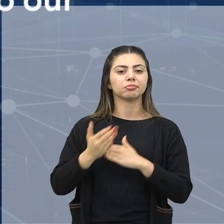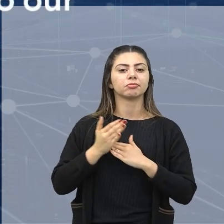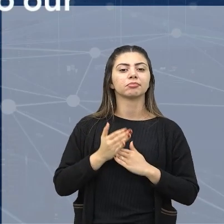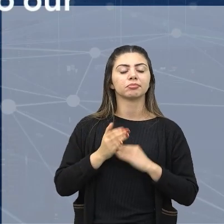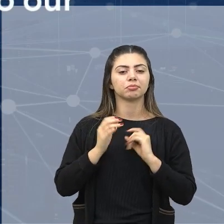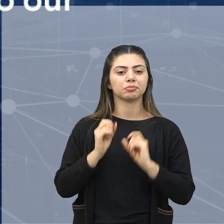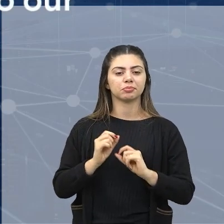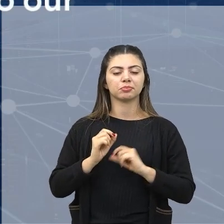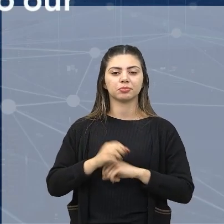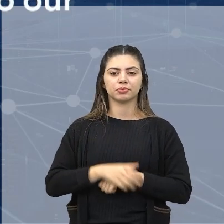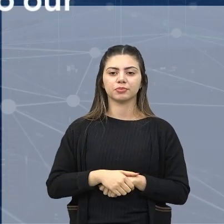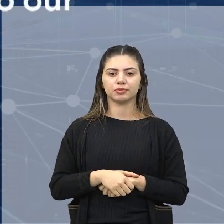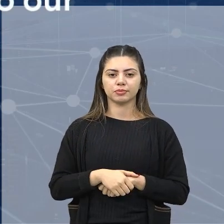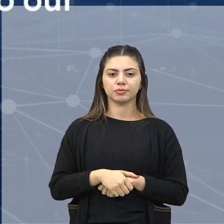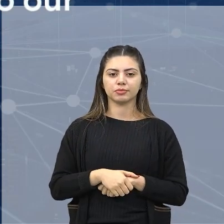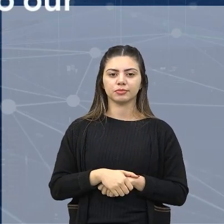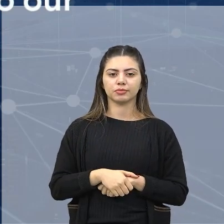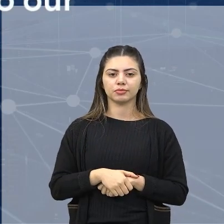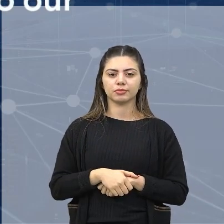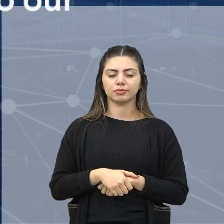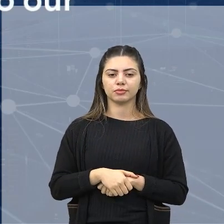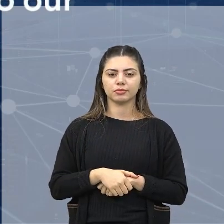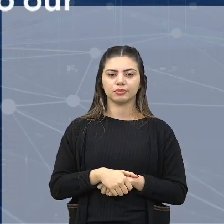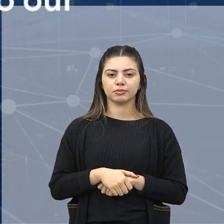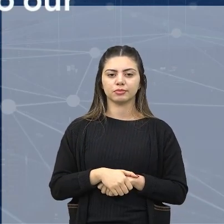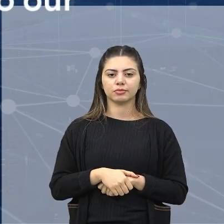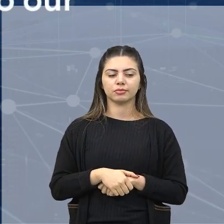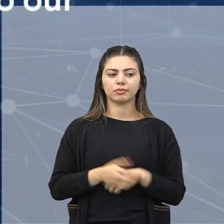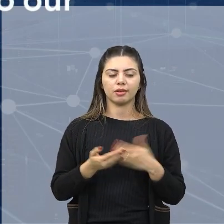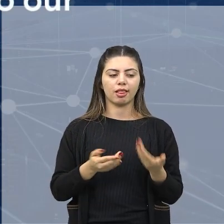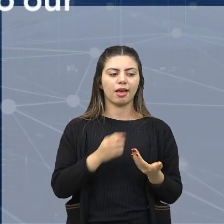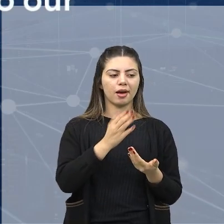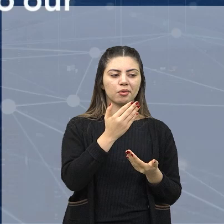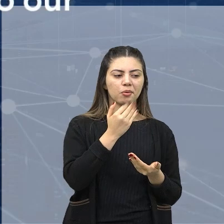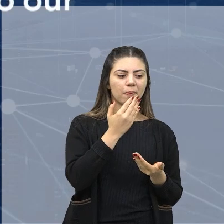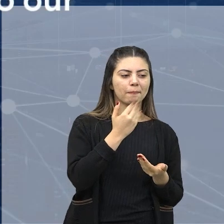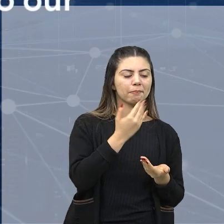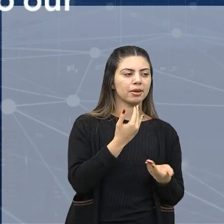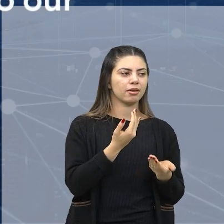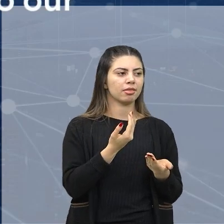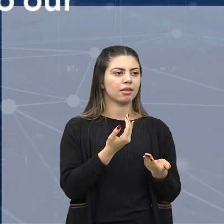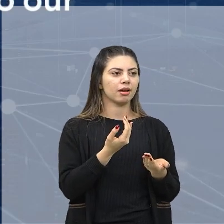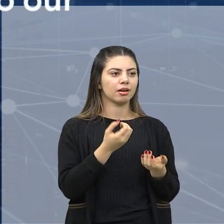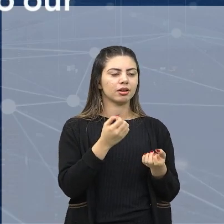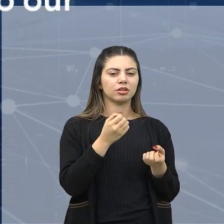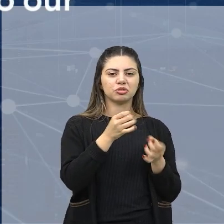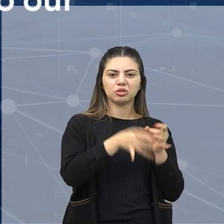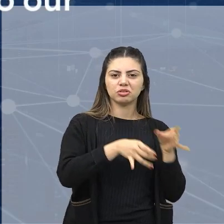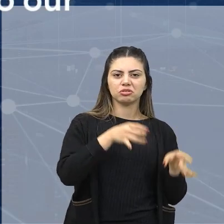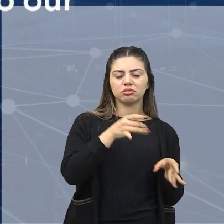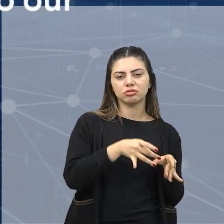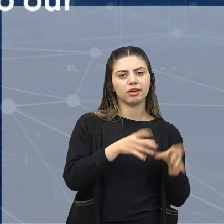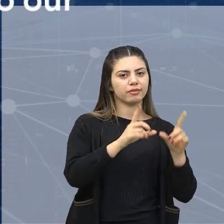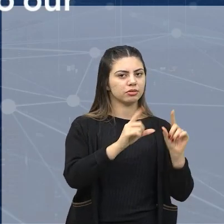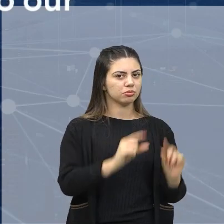food waste, reduzir o desperdício de comida. E aqui está dizendo que, olha